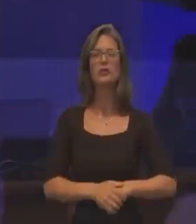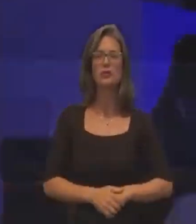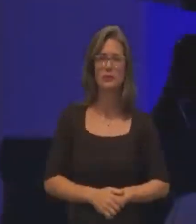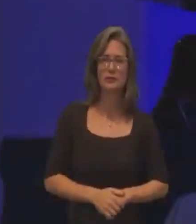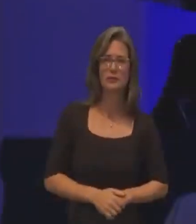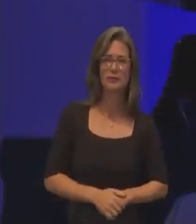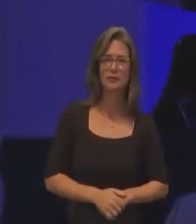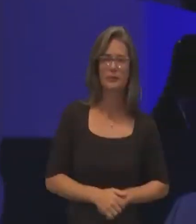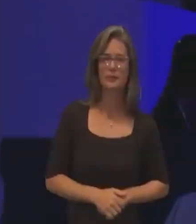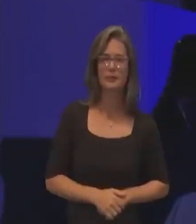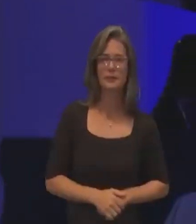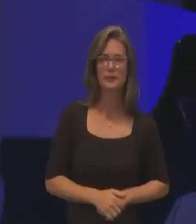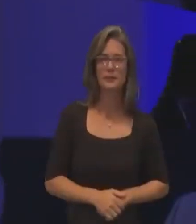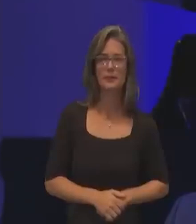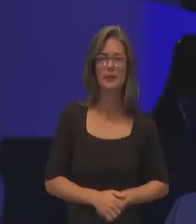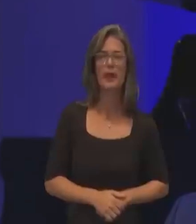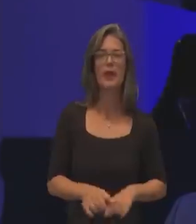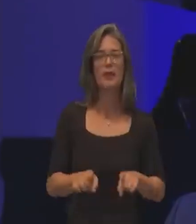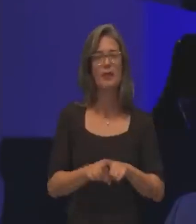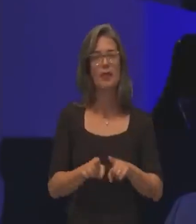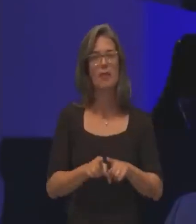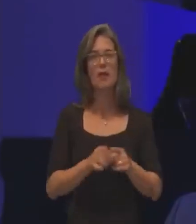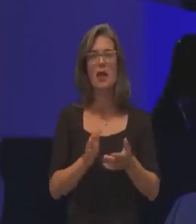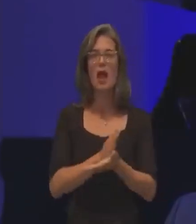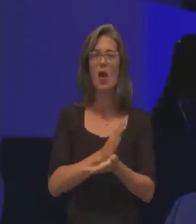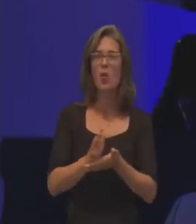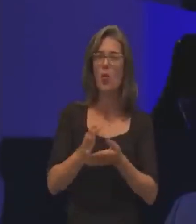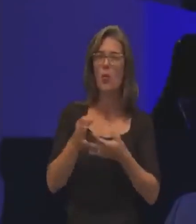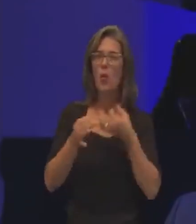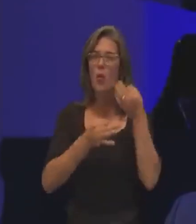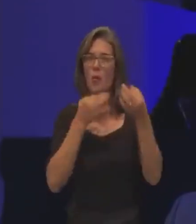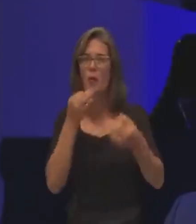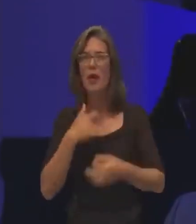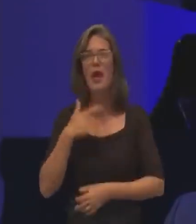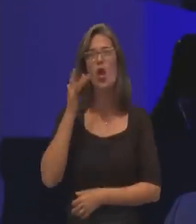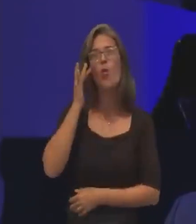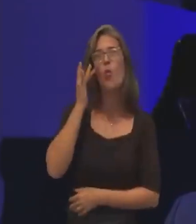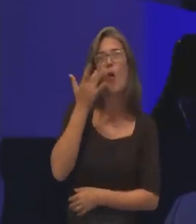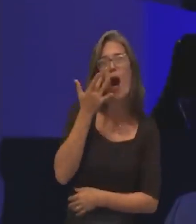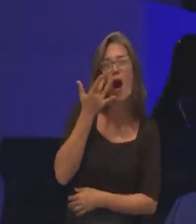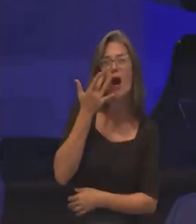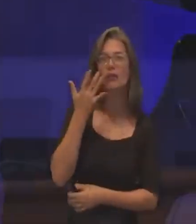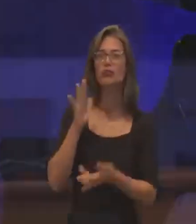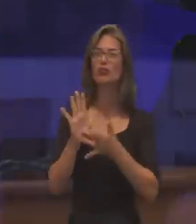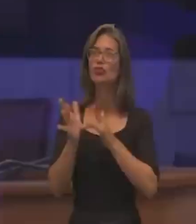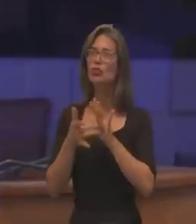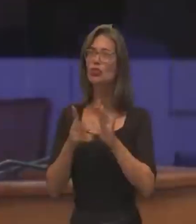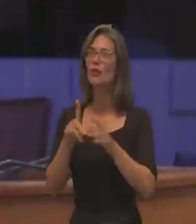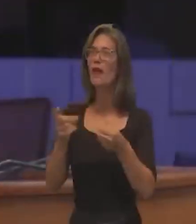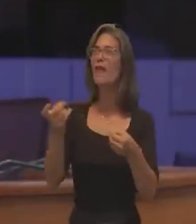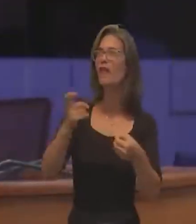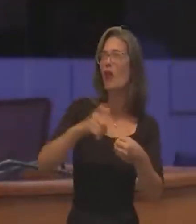podem apontar suposições a respeito da vinda que está por vir,